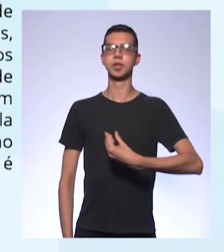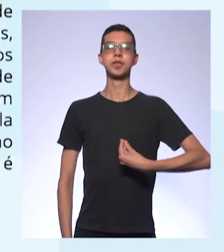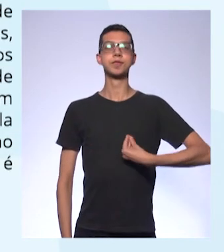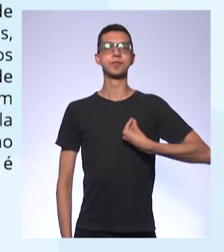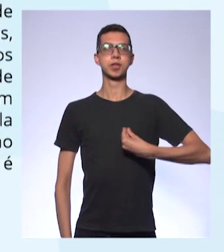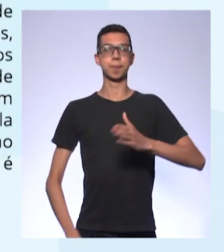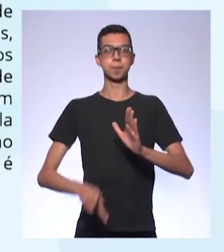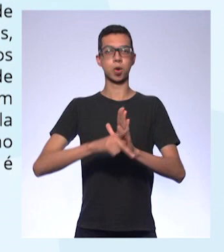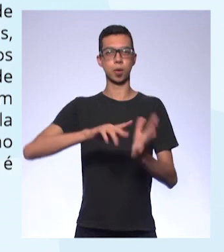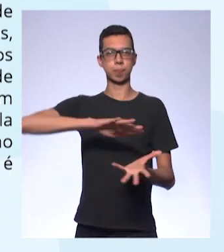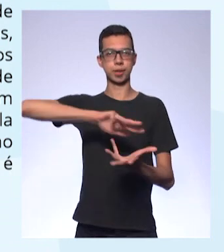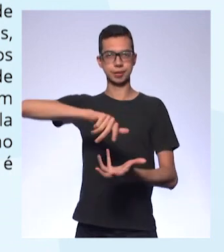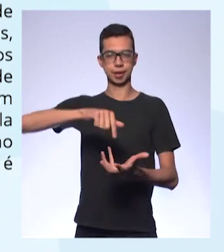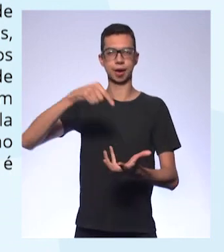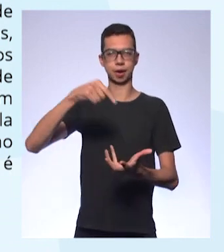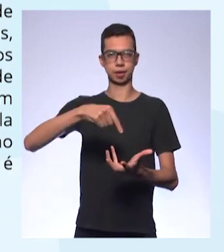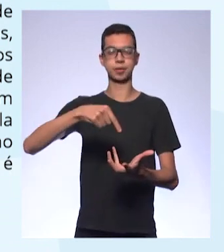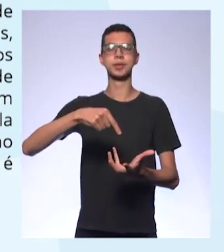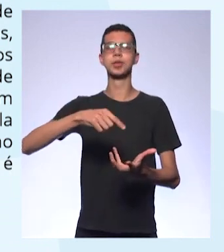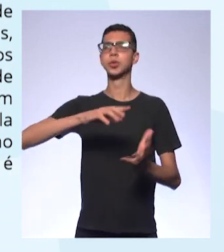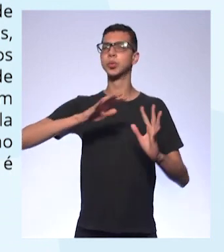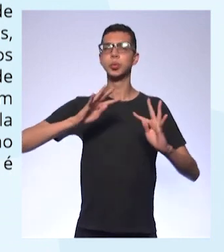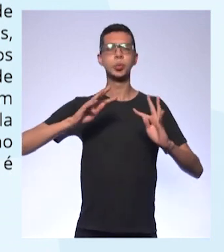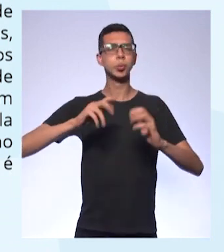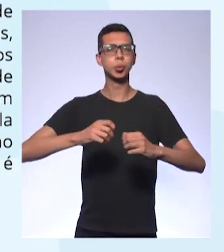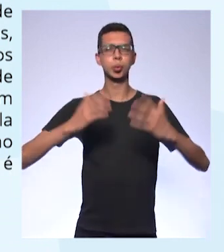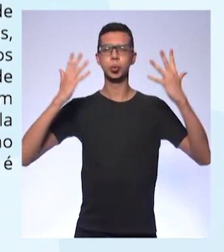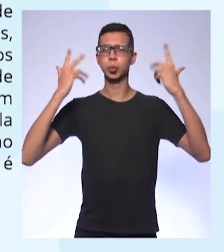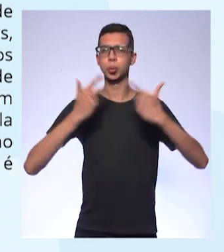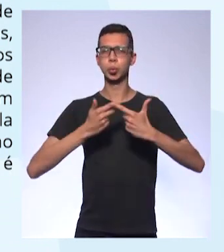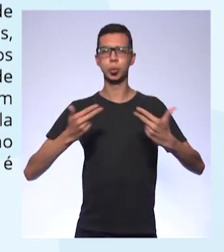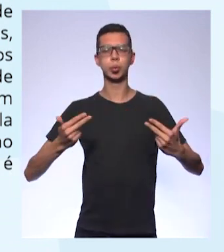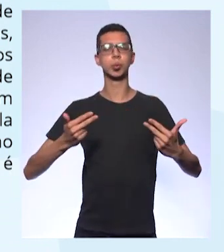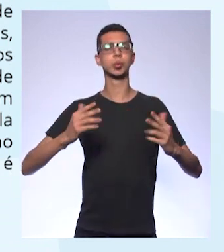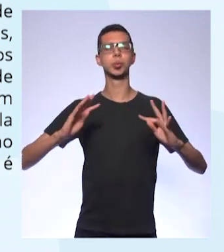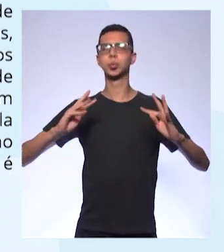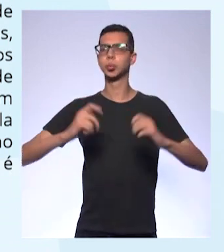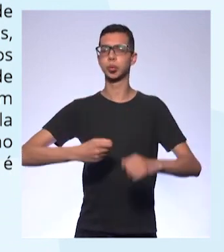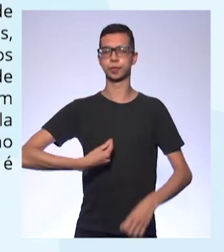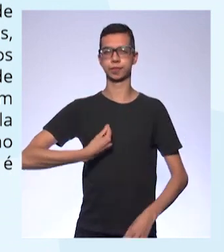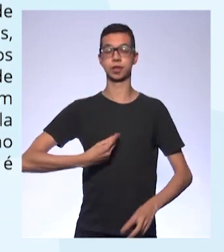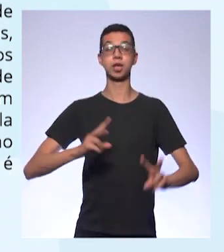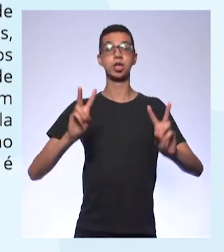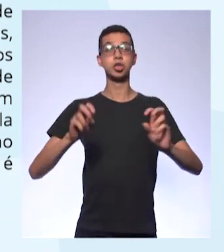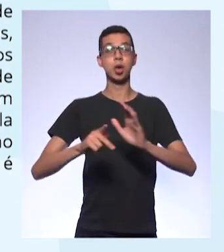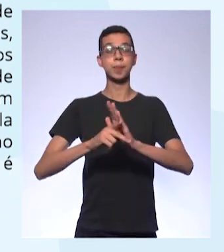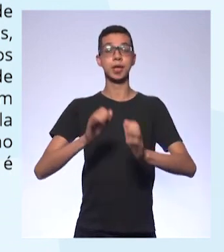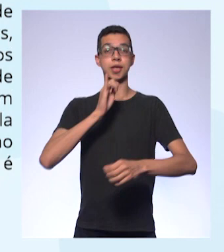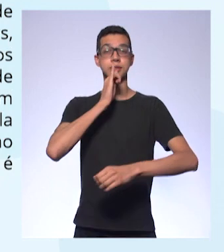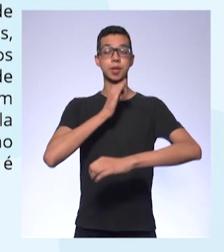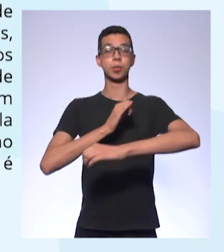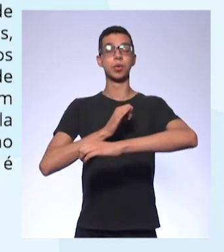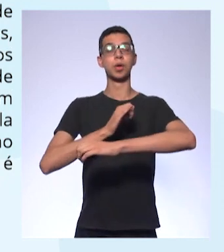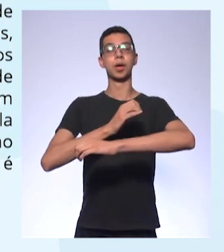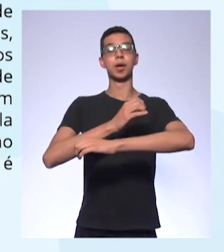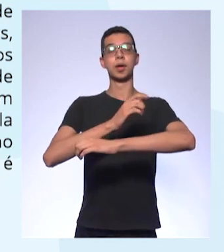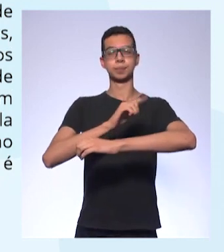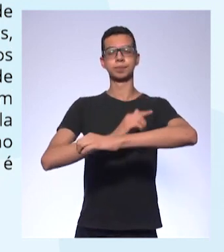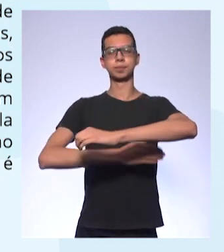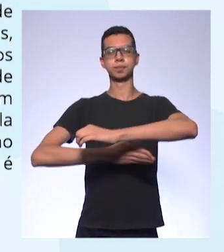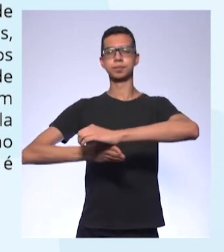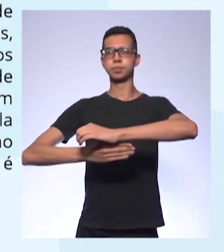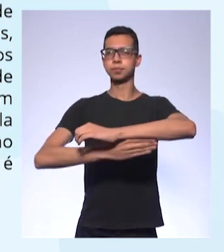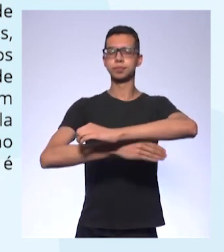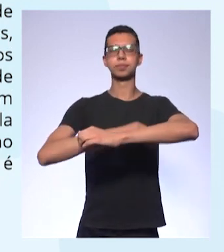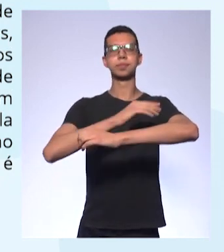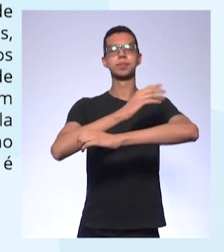Terra, incluindo todos os seres vivos que fazem parte de um ecossistema, desde plantas e animais a